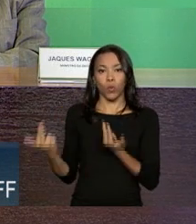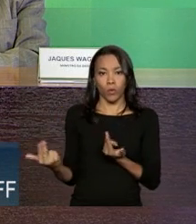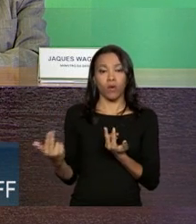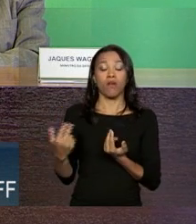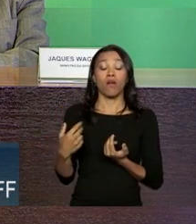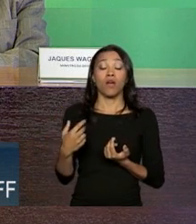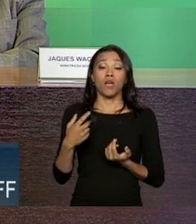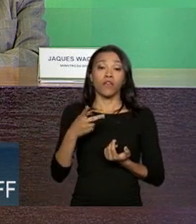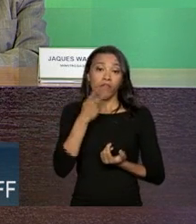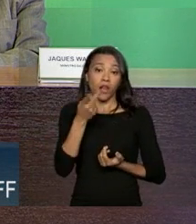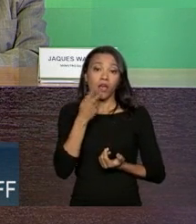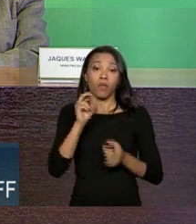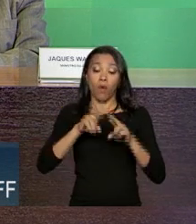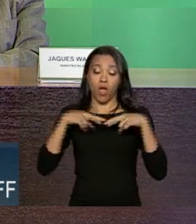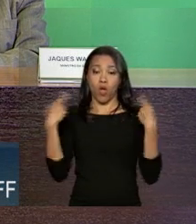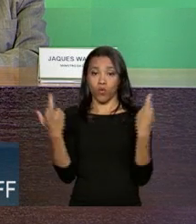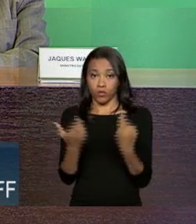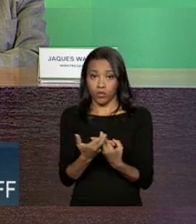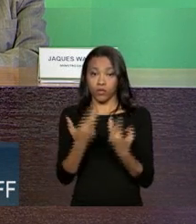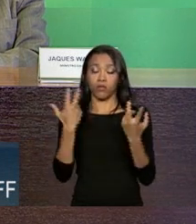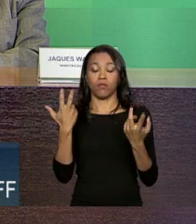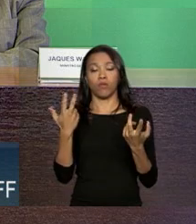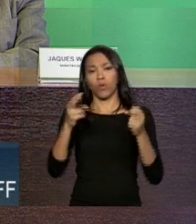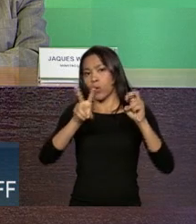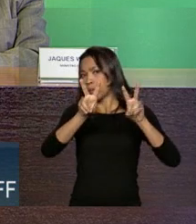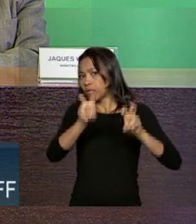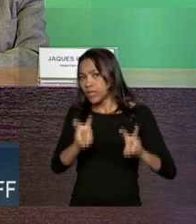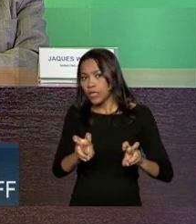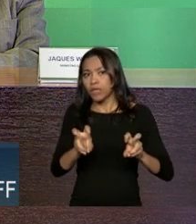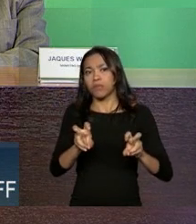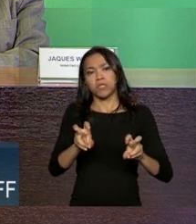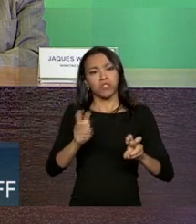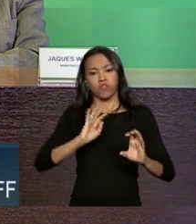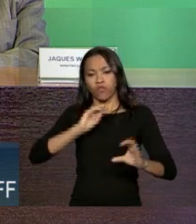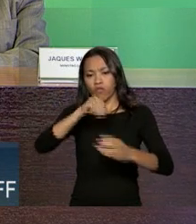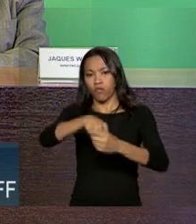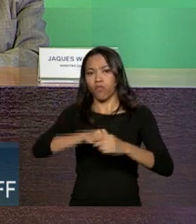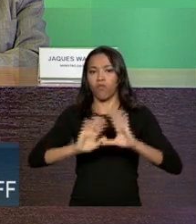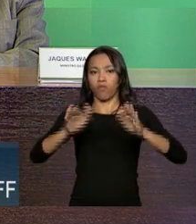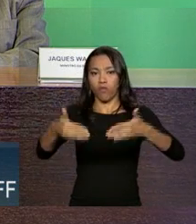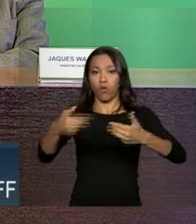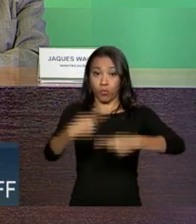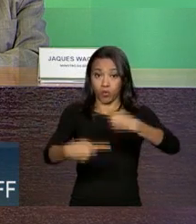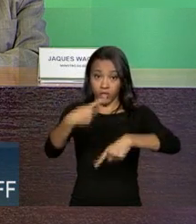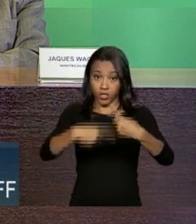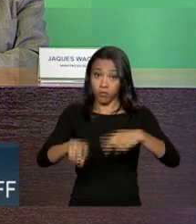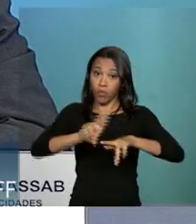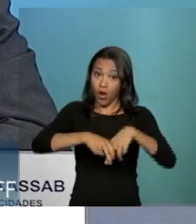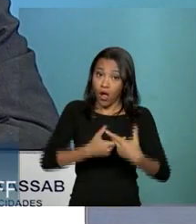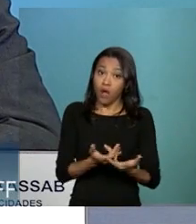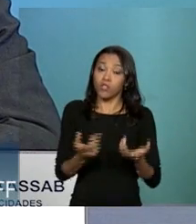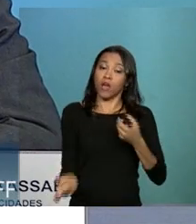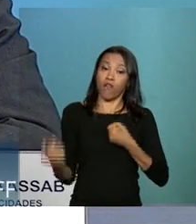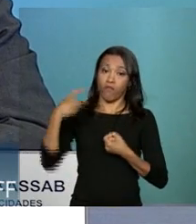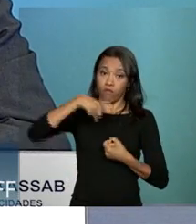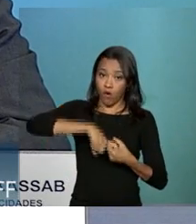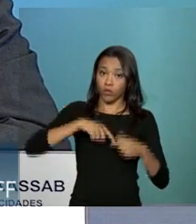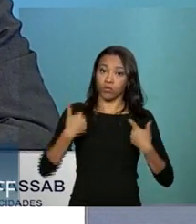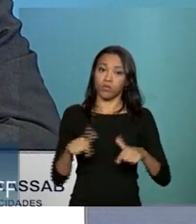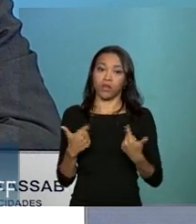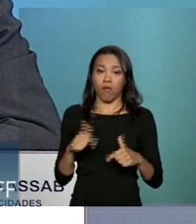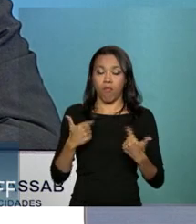uma reunião com discussões eminentemente políticas por conta da retomada dos trabalhos do